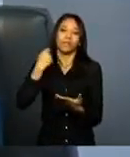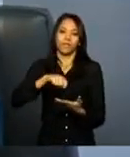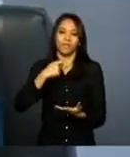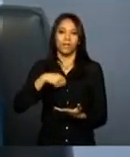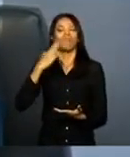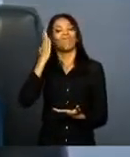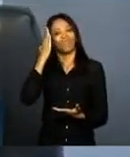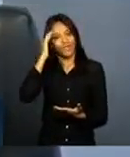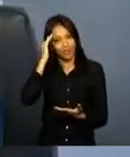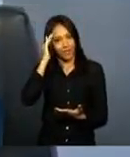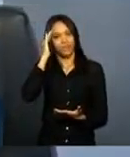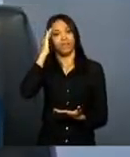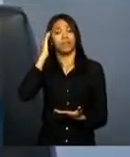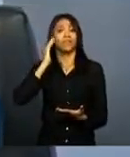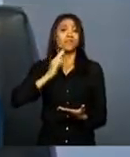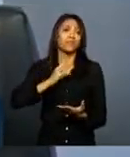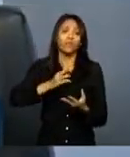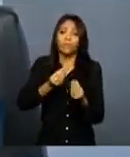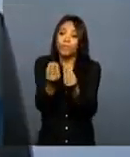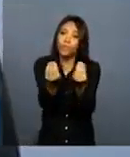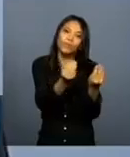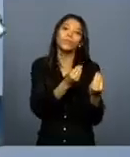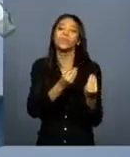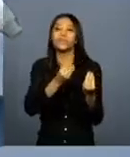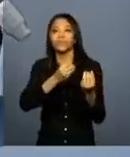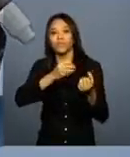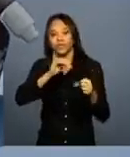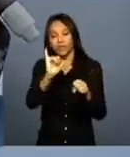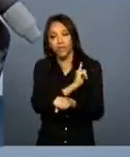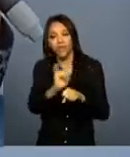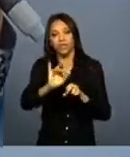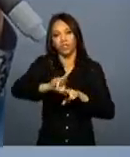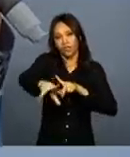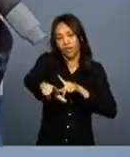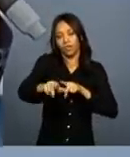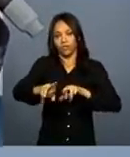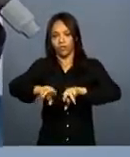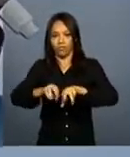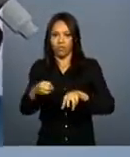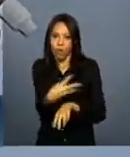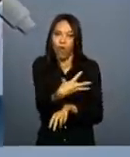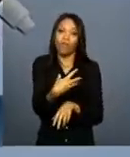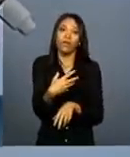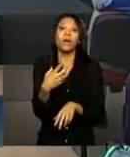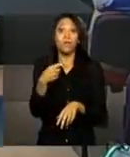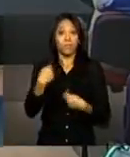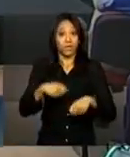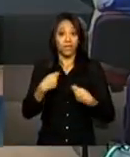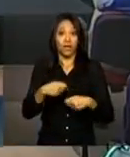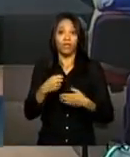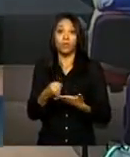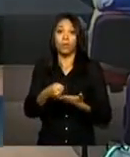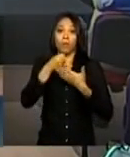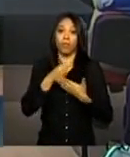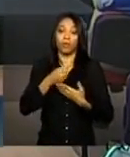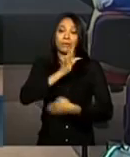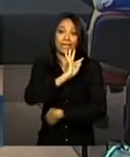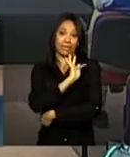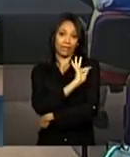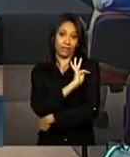Então, são muitas as inovações. Ao reconhecer que nós precisávamos de uma assistência técnica diferenciada